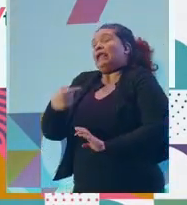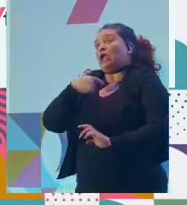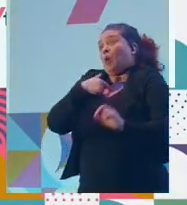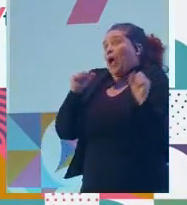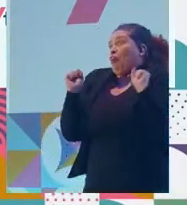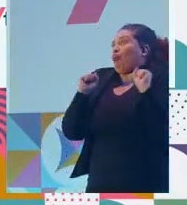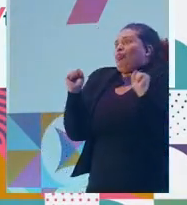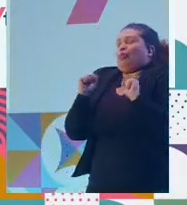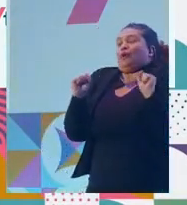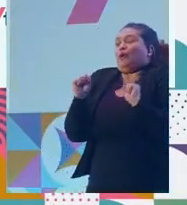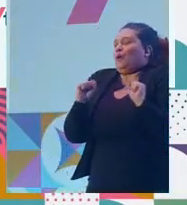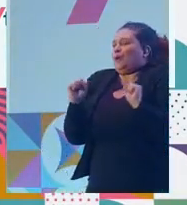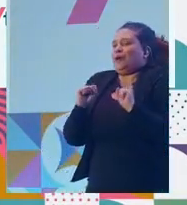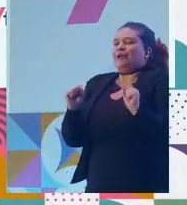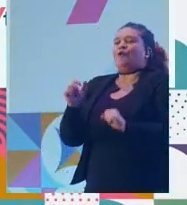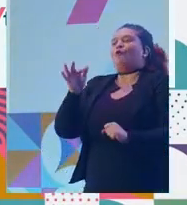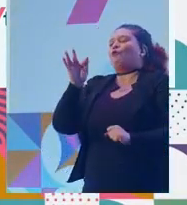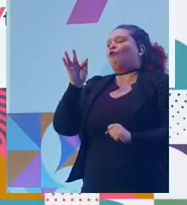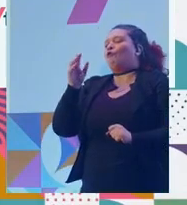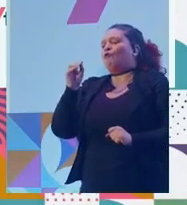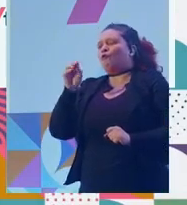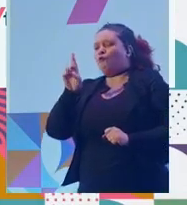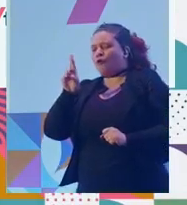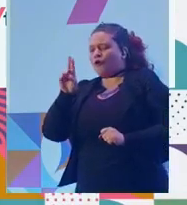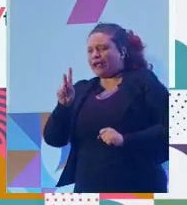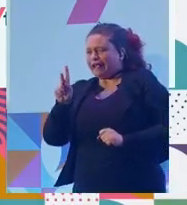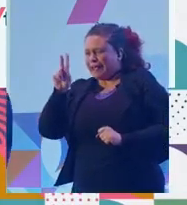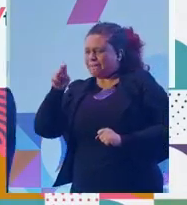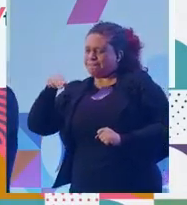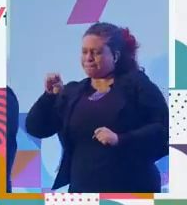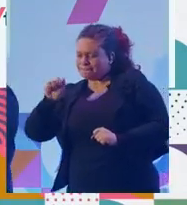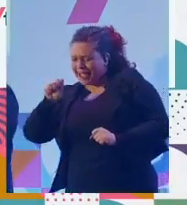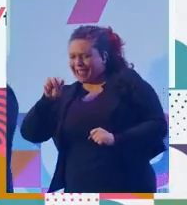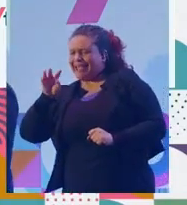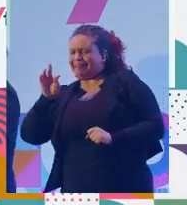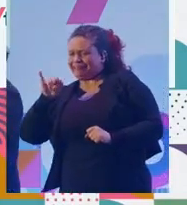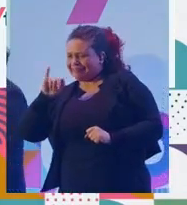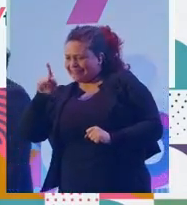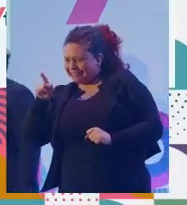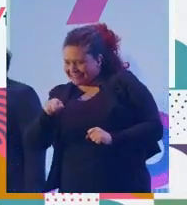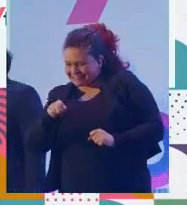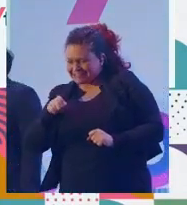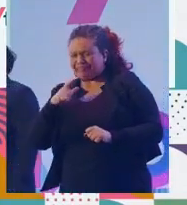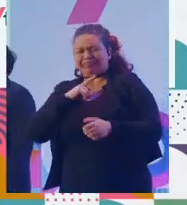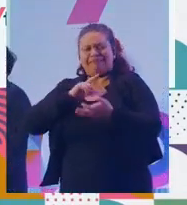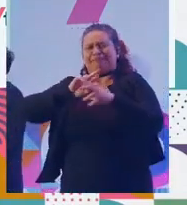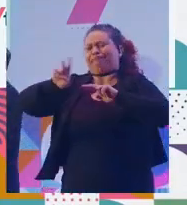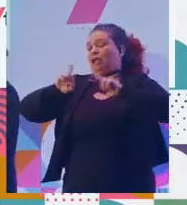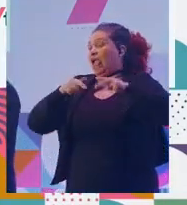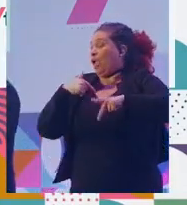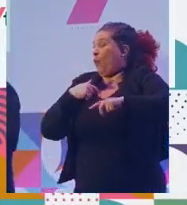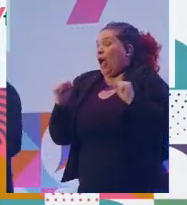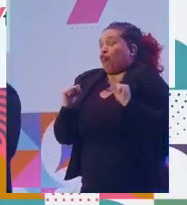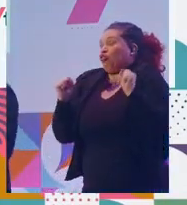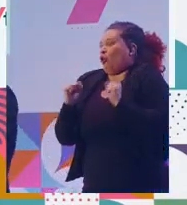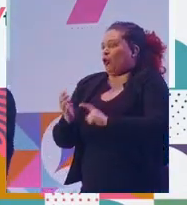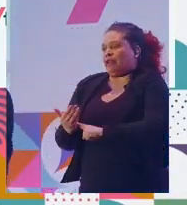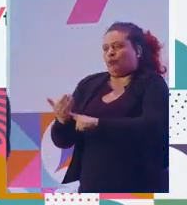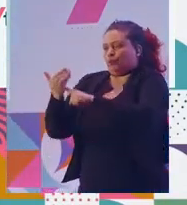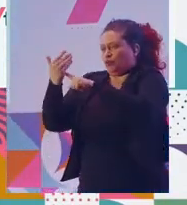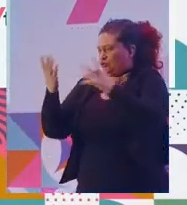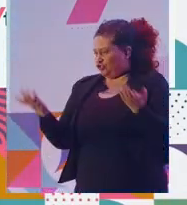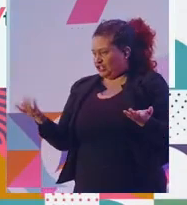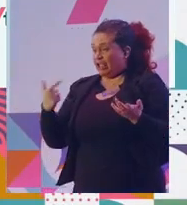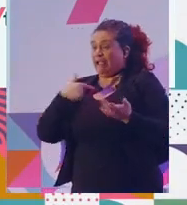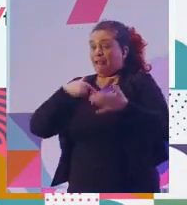Adoro Forkmetrics. Eu estudei muito e eu gosto bastante de falar de tecnologia e eu estou muito feliz de